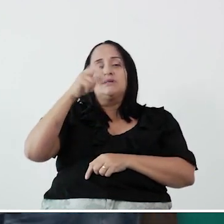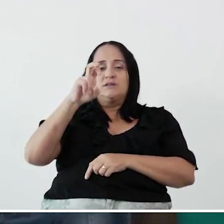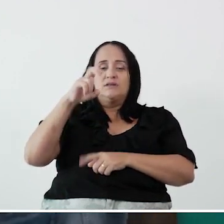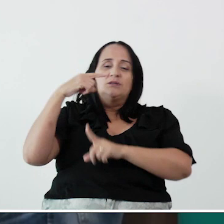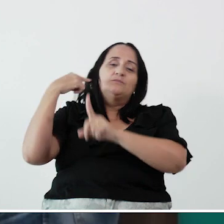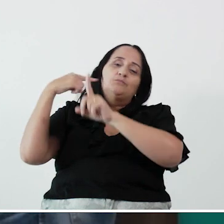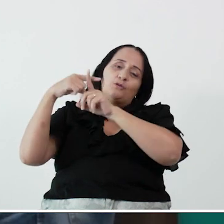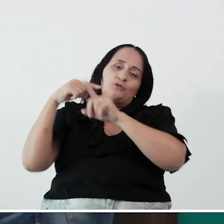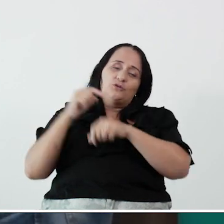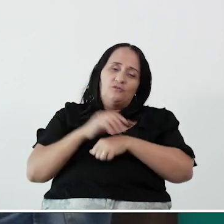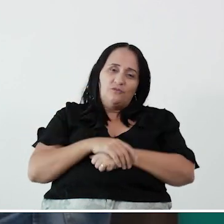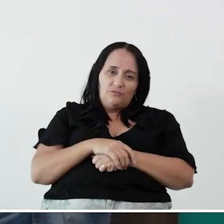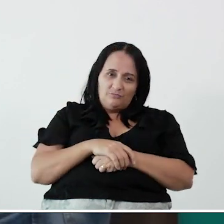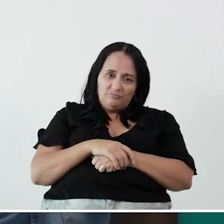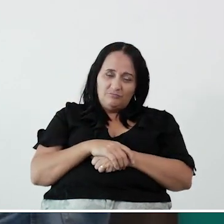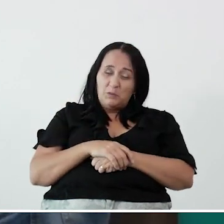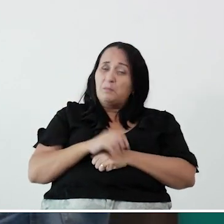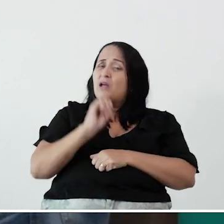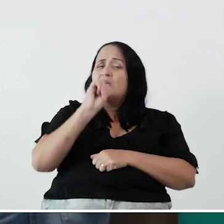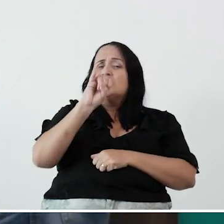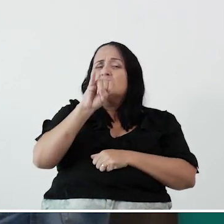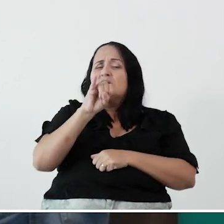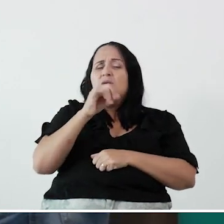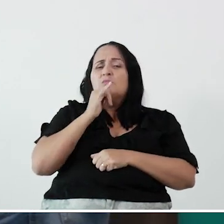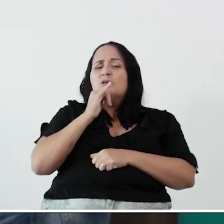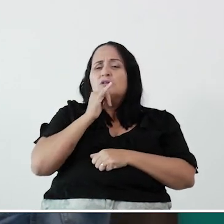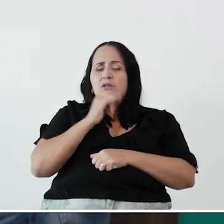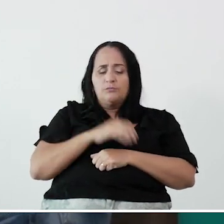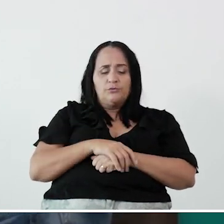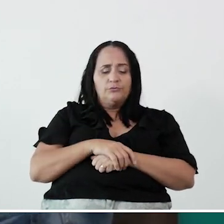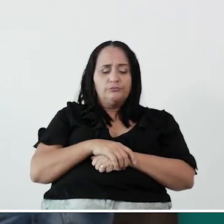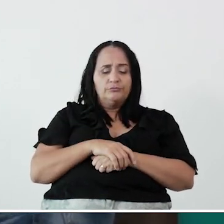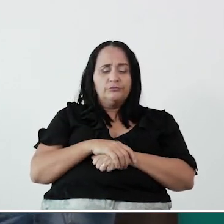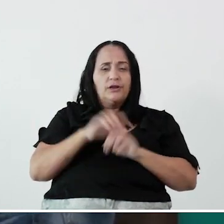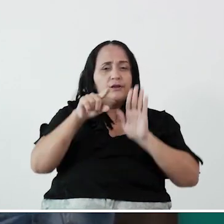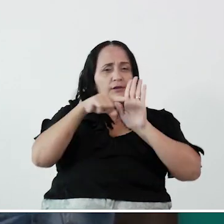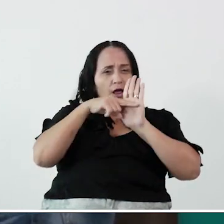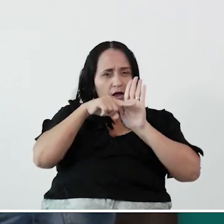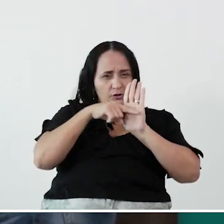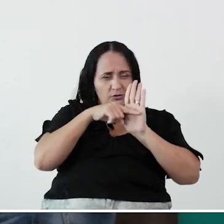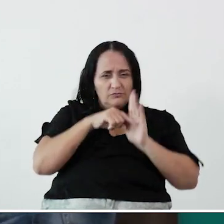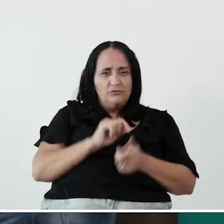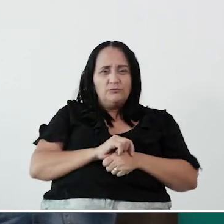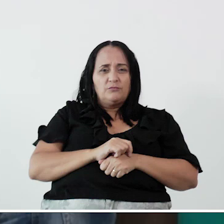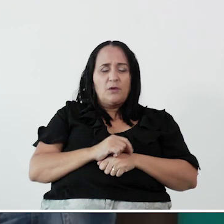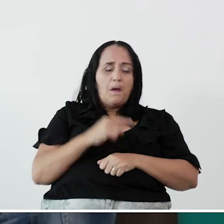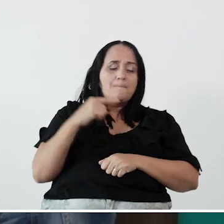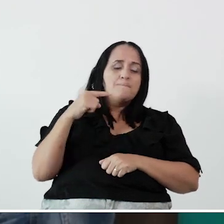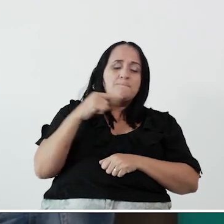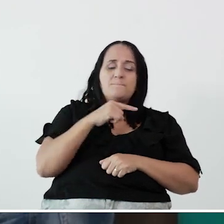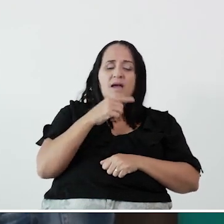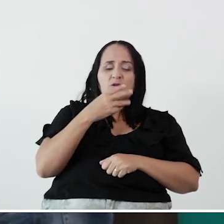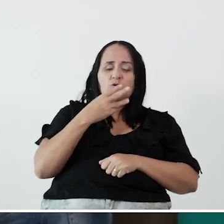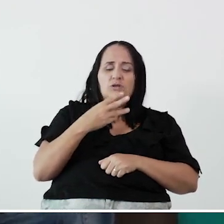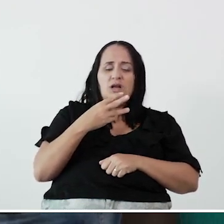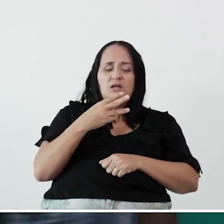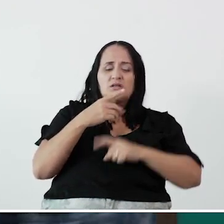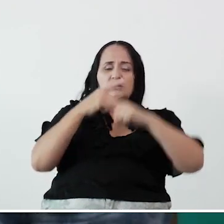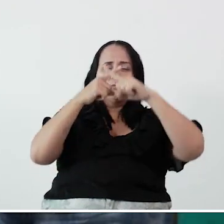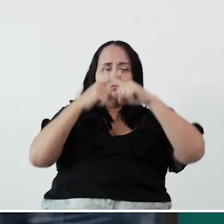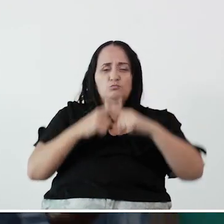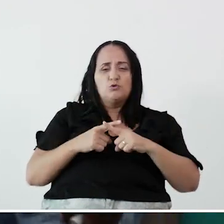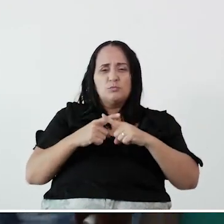se eu tivesse o número menos 3 multiplicado pelo número menos